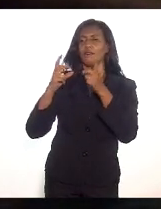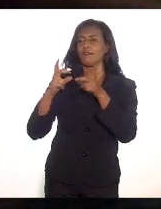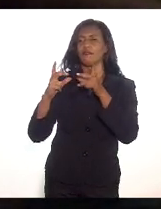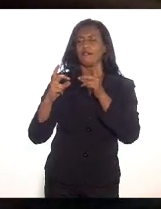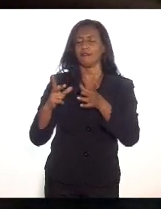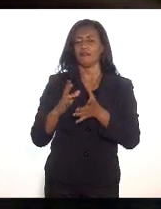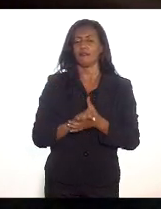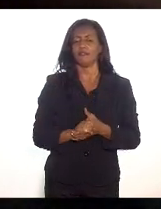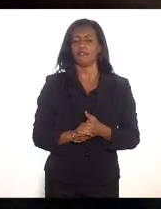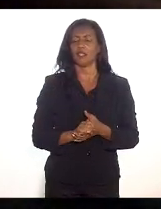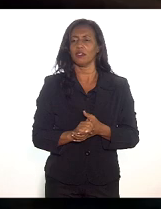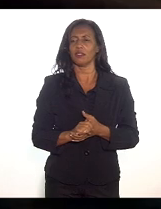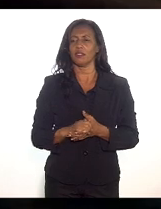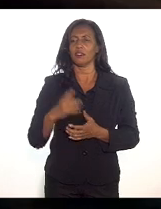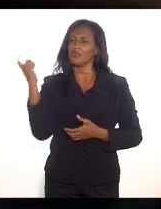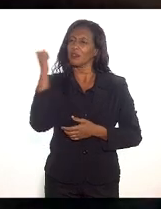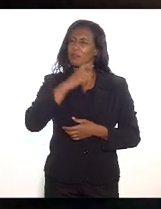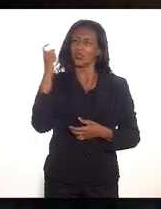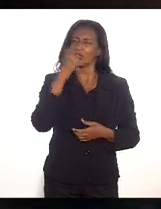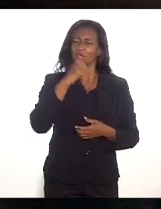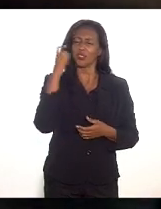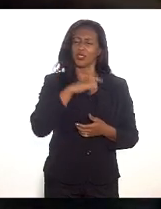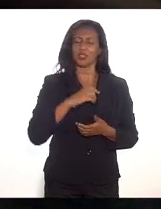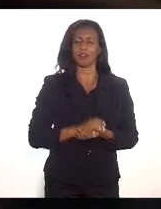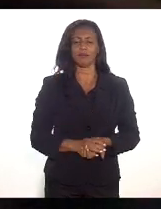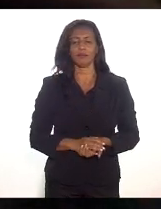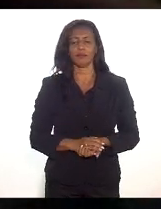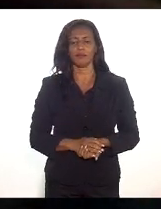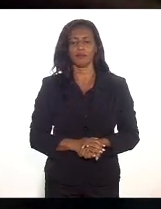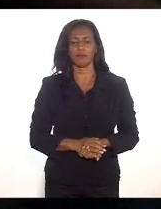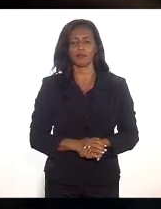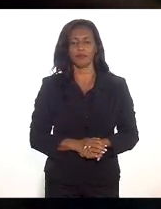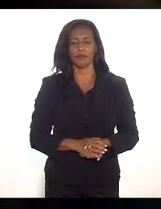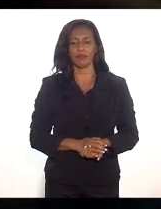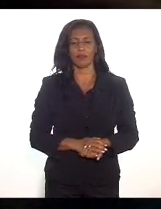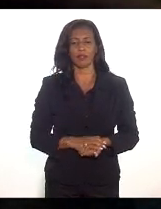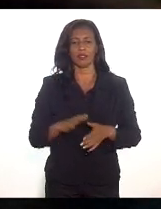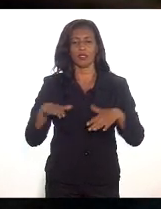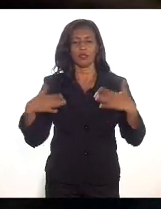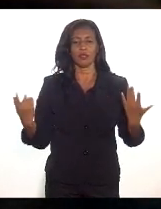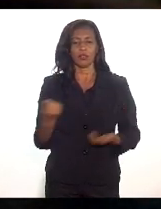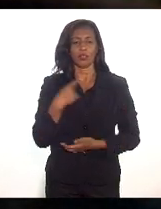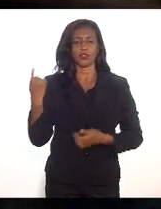os problemas. Isso é uma mentira, uma grande mentira. E a gente